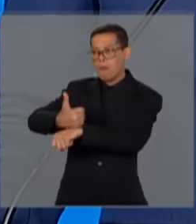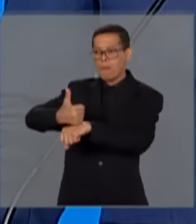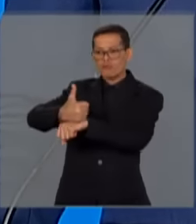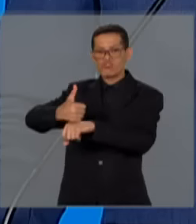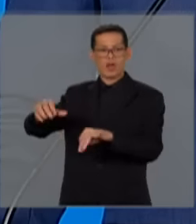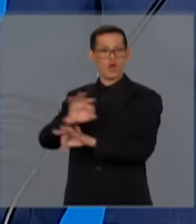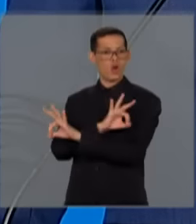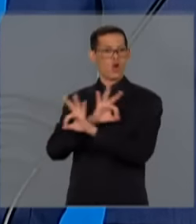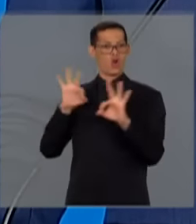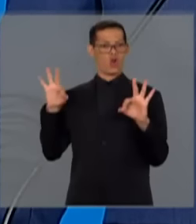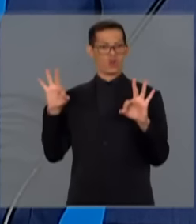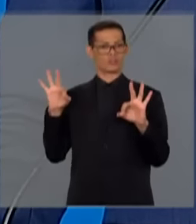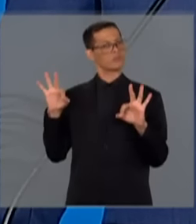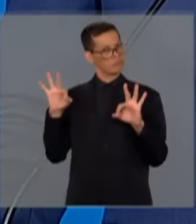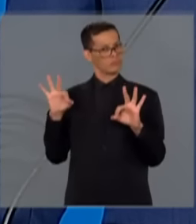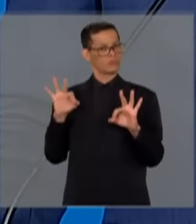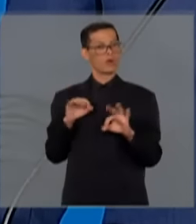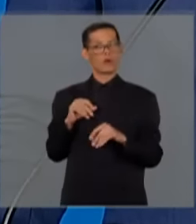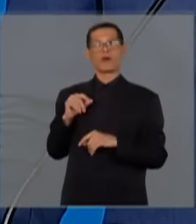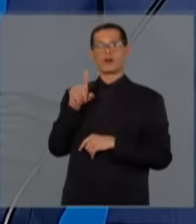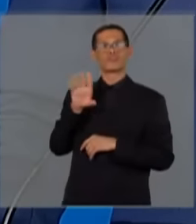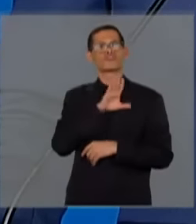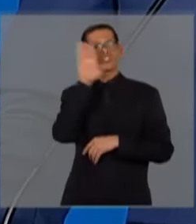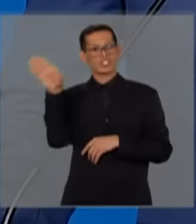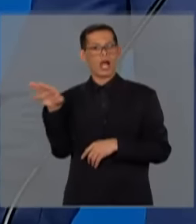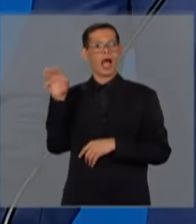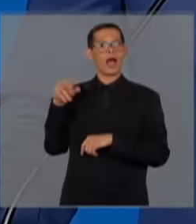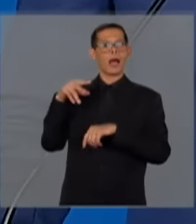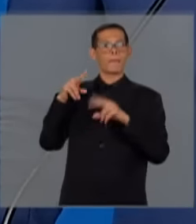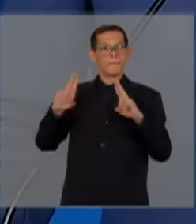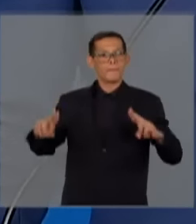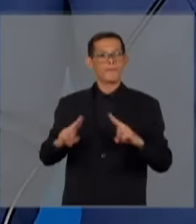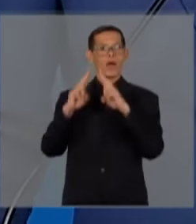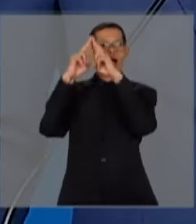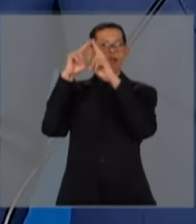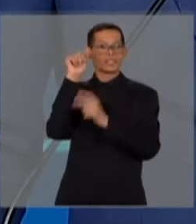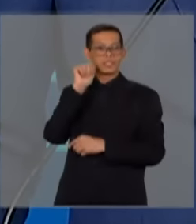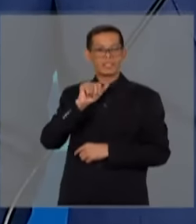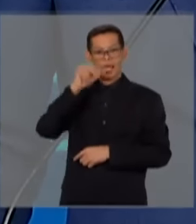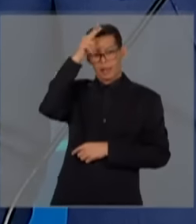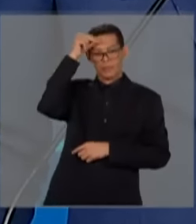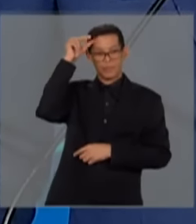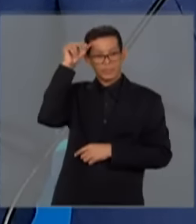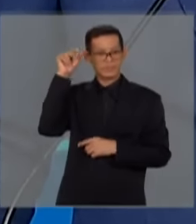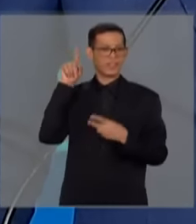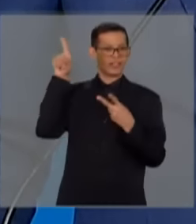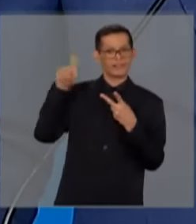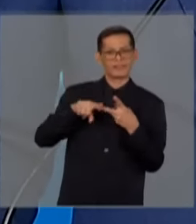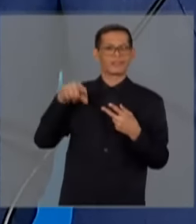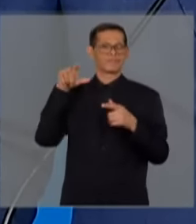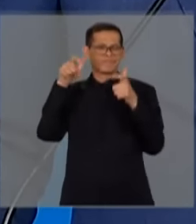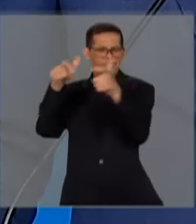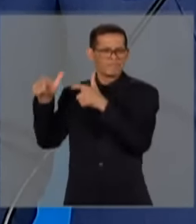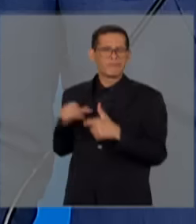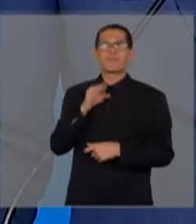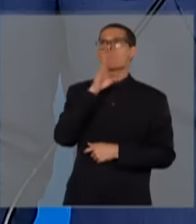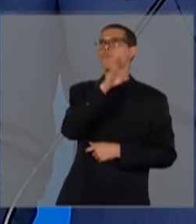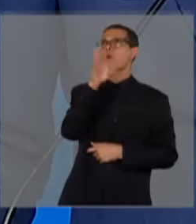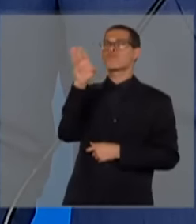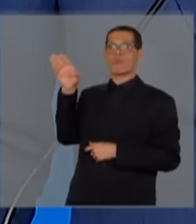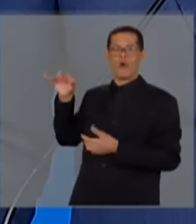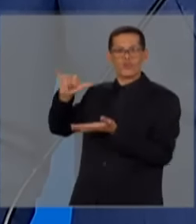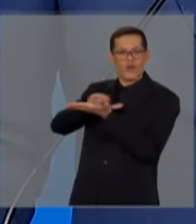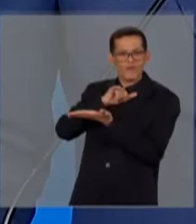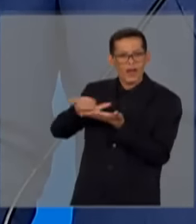conhecer experiências tive com a prefeita de Paris a prefeita de Santiago em Nova York em Shangai conhecendo soluções de